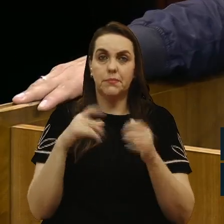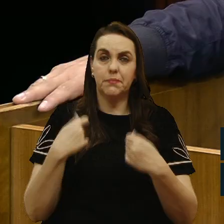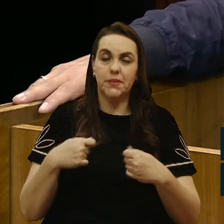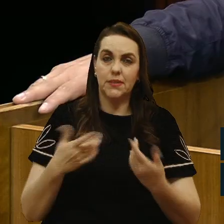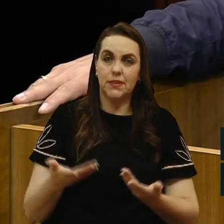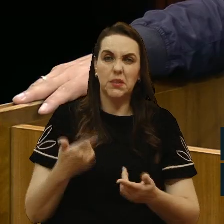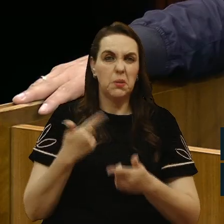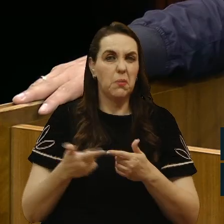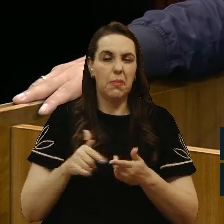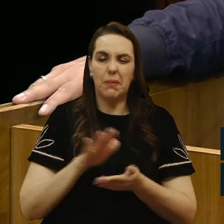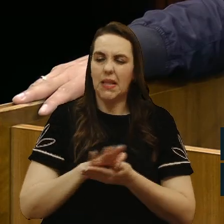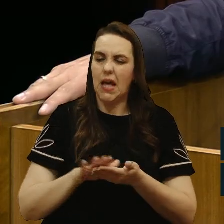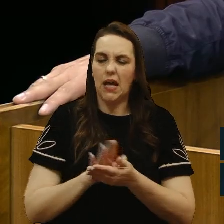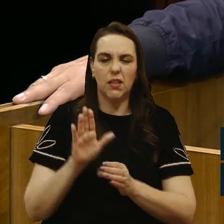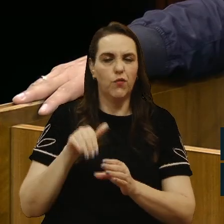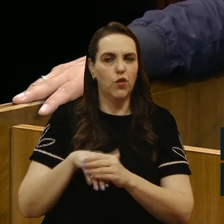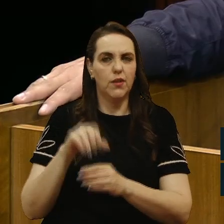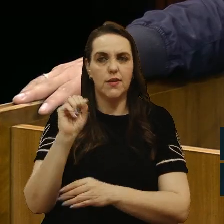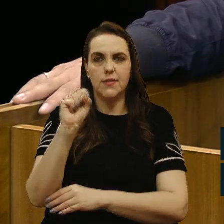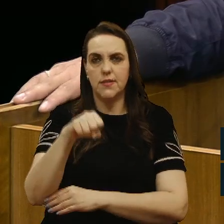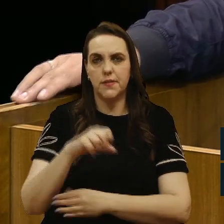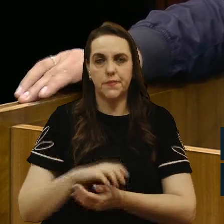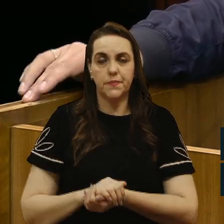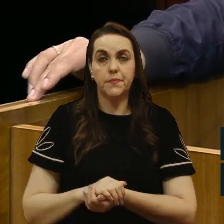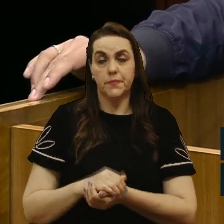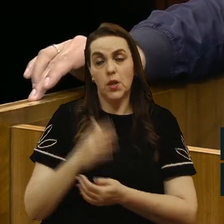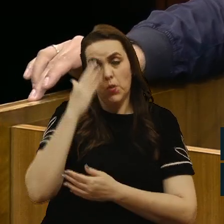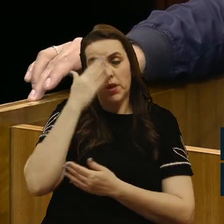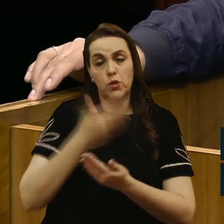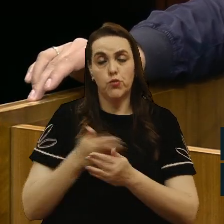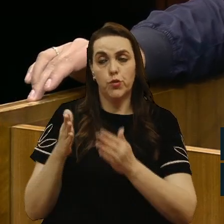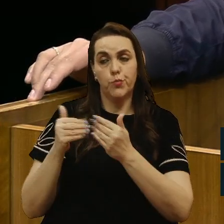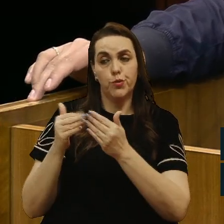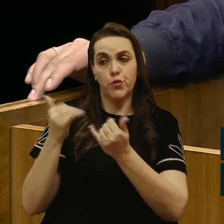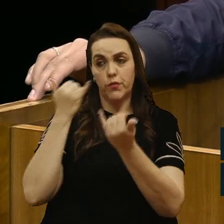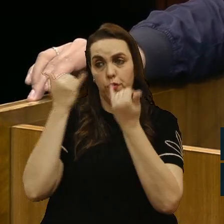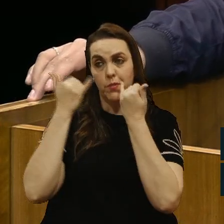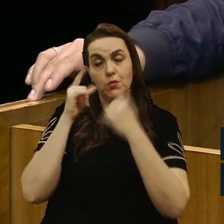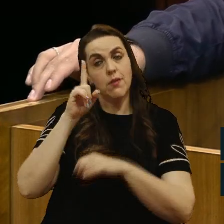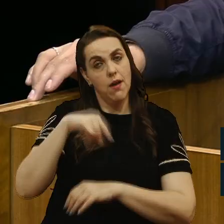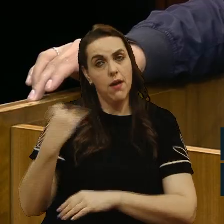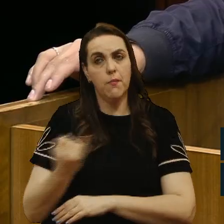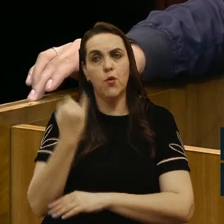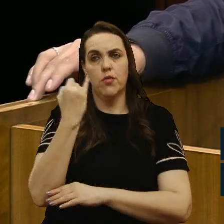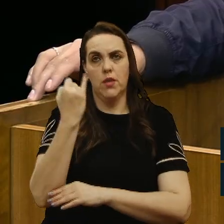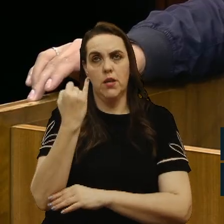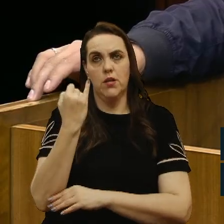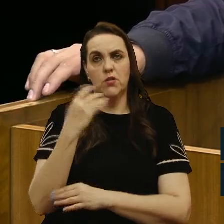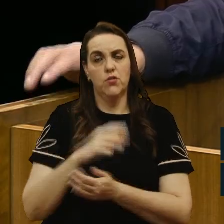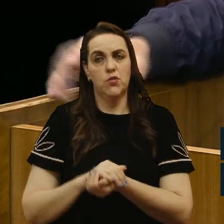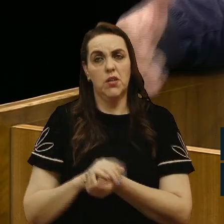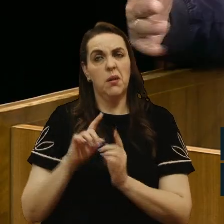nenhum de votar sim, e acho que os pedidos de informação é importante quando tem relevância.